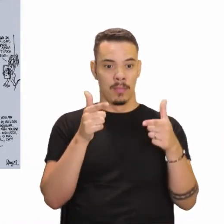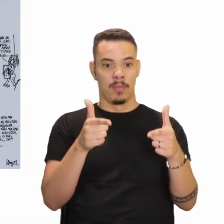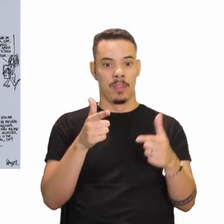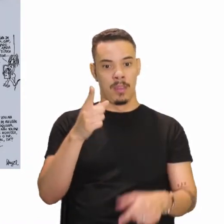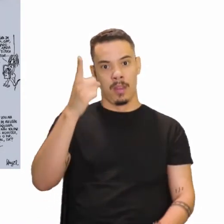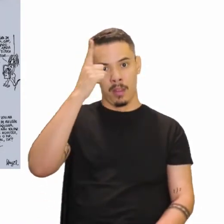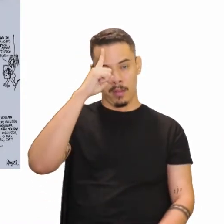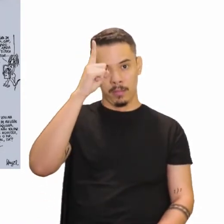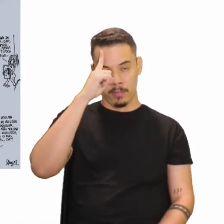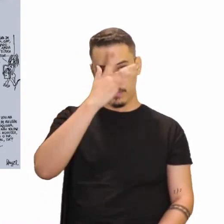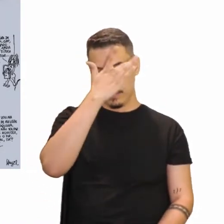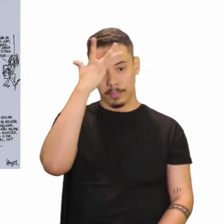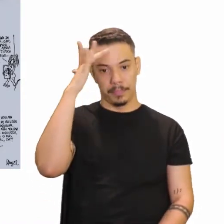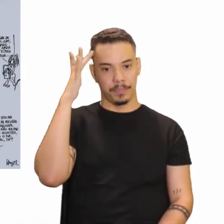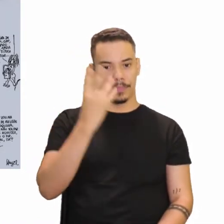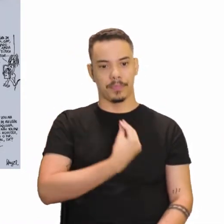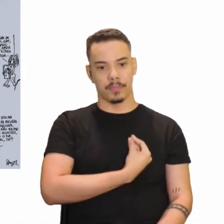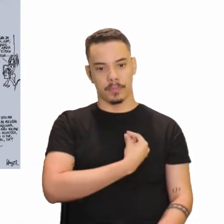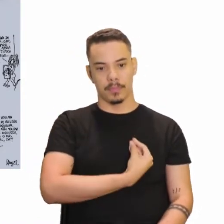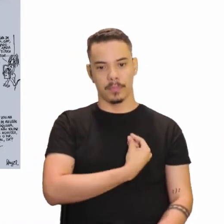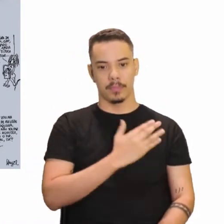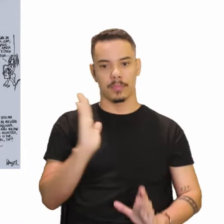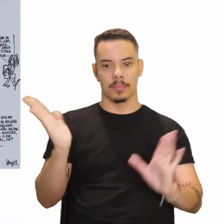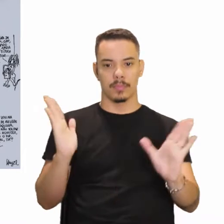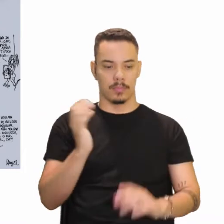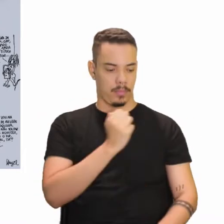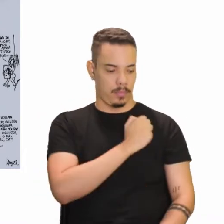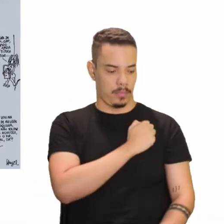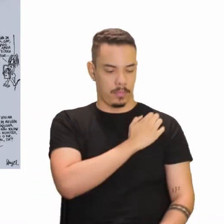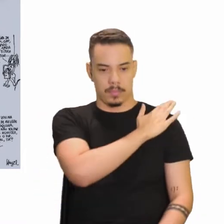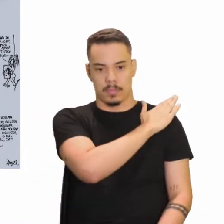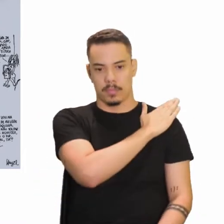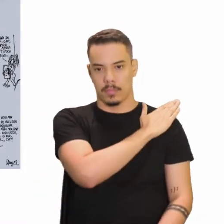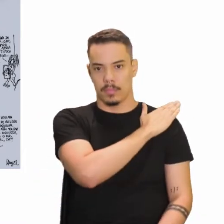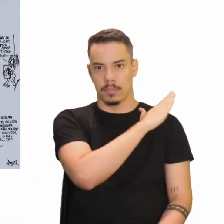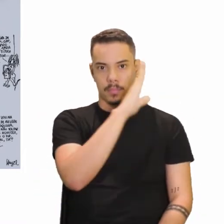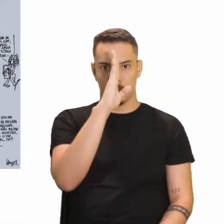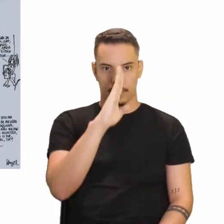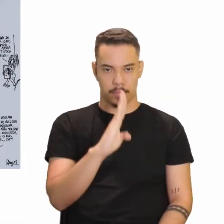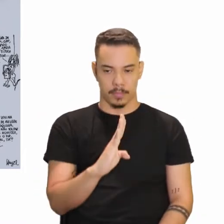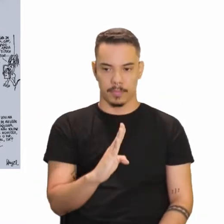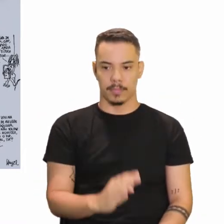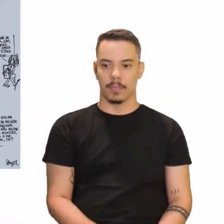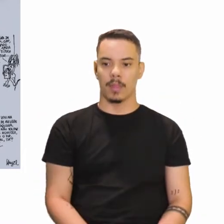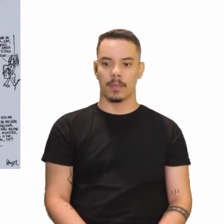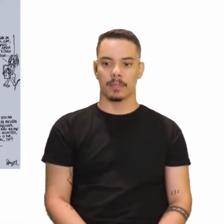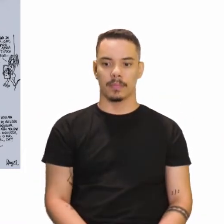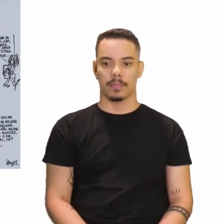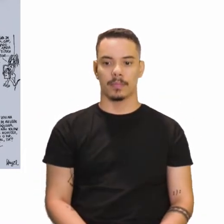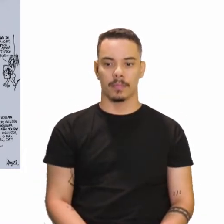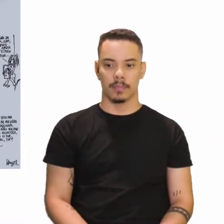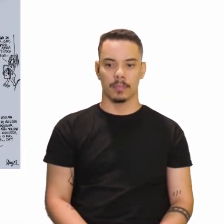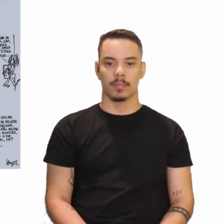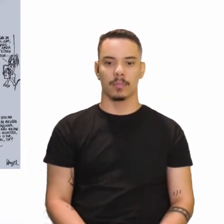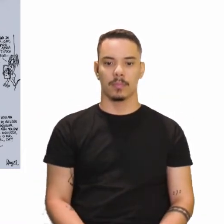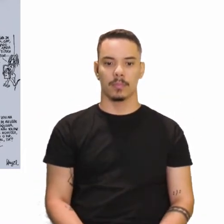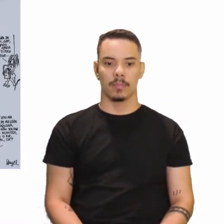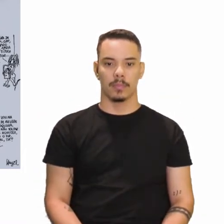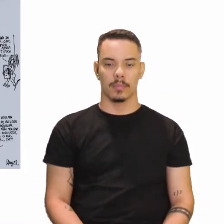cotidiano de quem vivia sobre a ditadura militar belezinha olha só